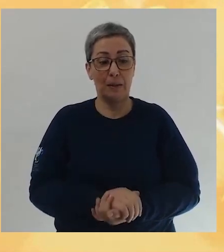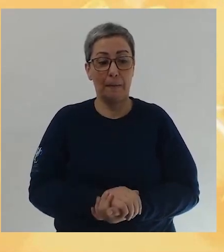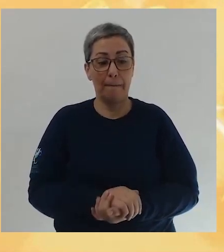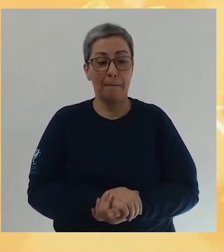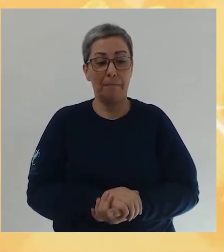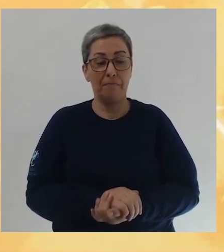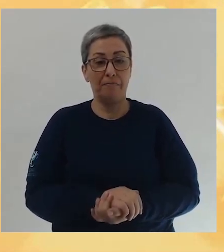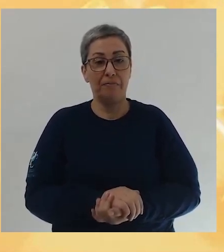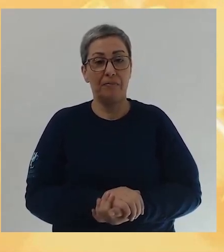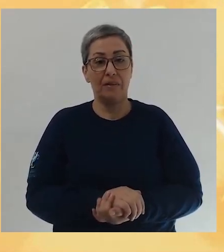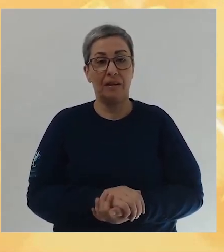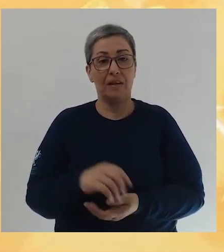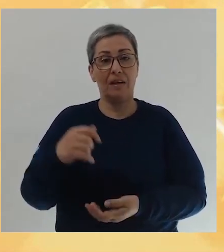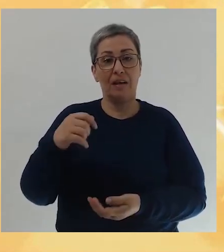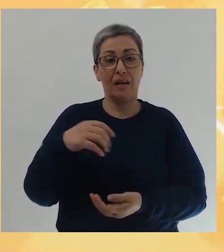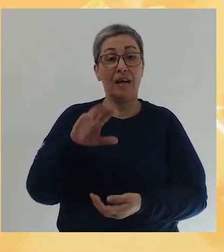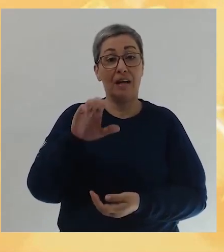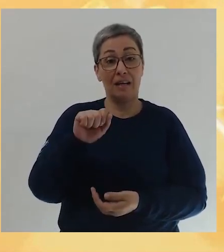paçoca,